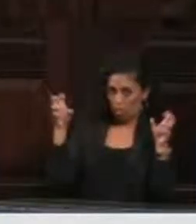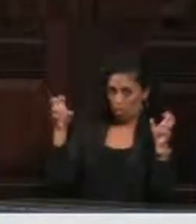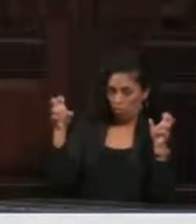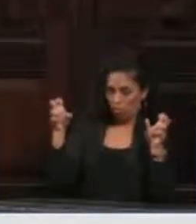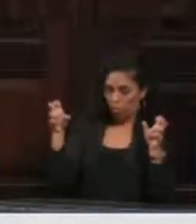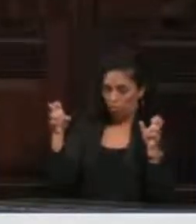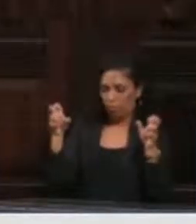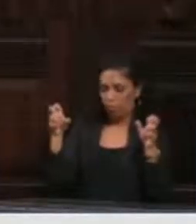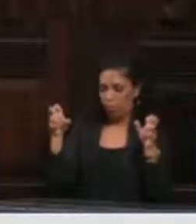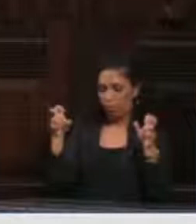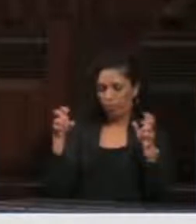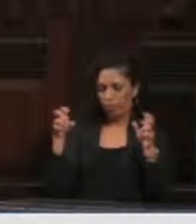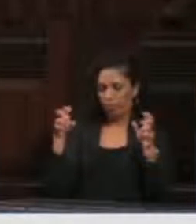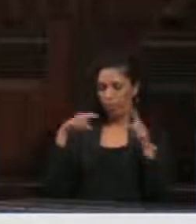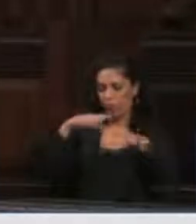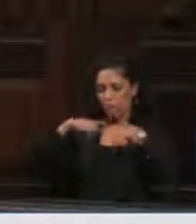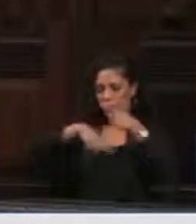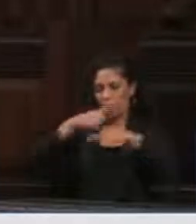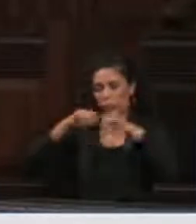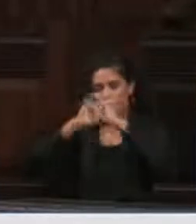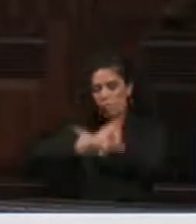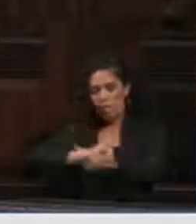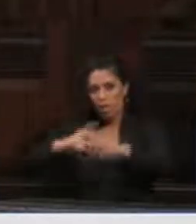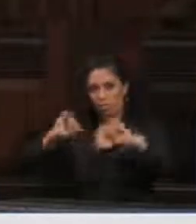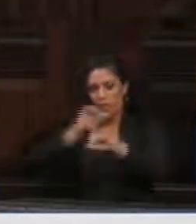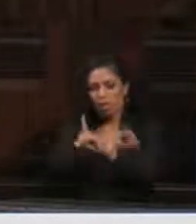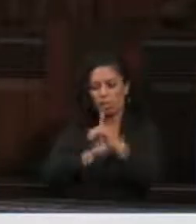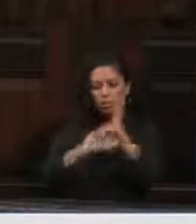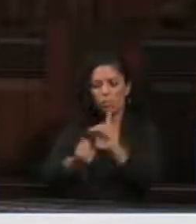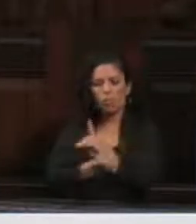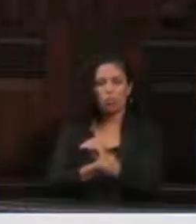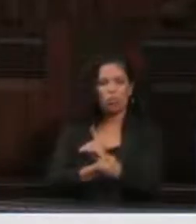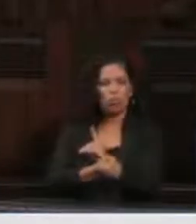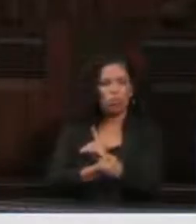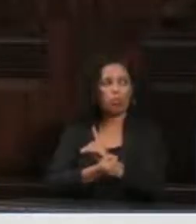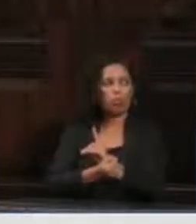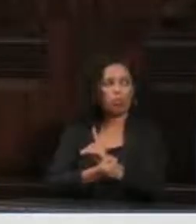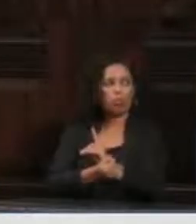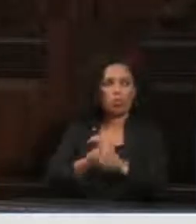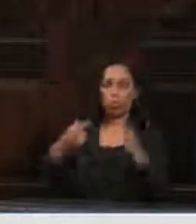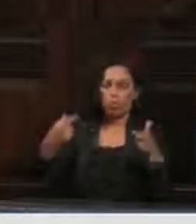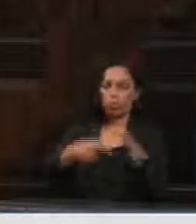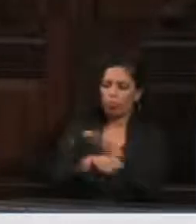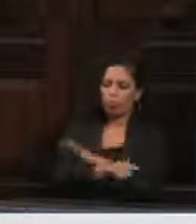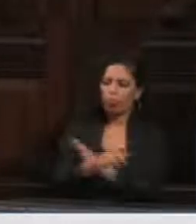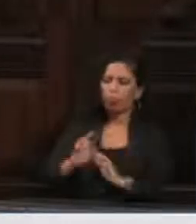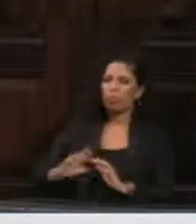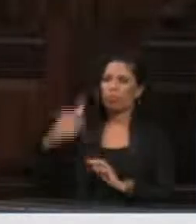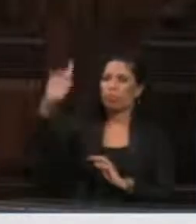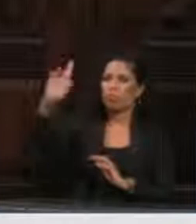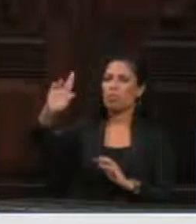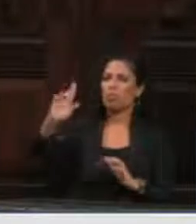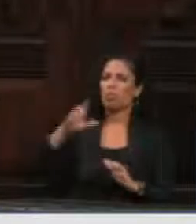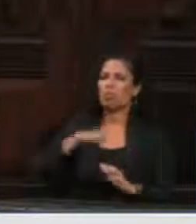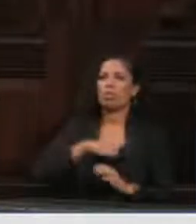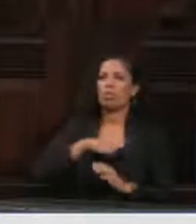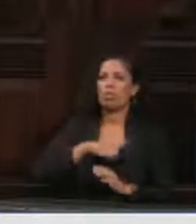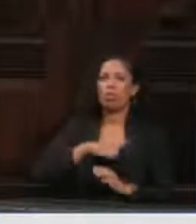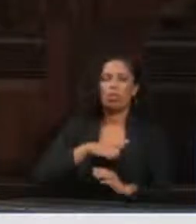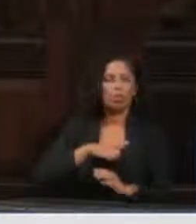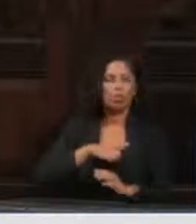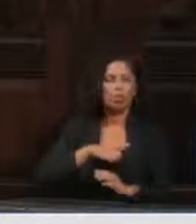repassados aos telespectadores com a profunda responsabilidade.